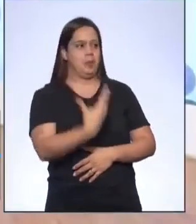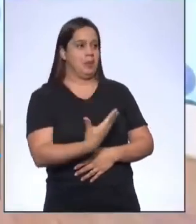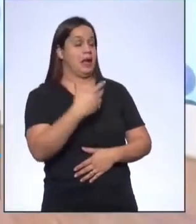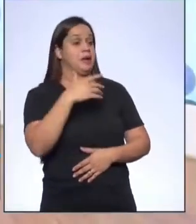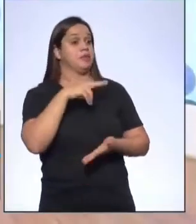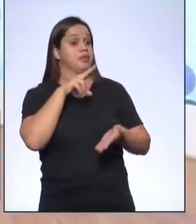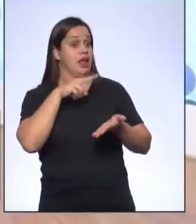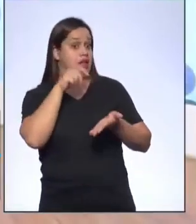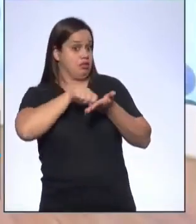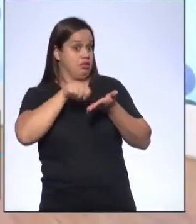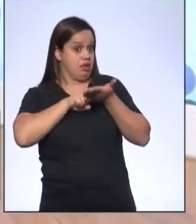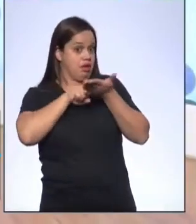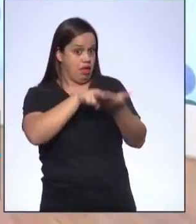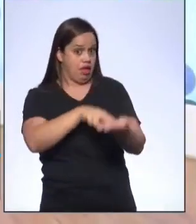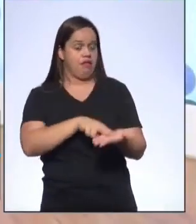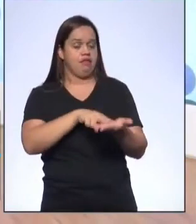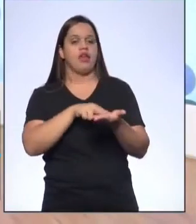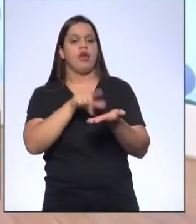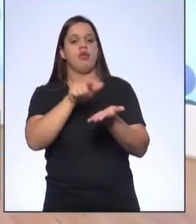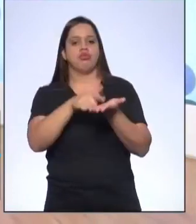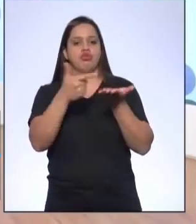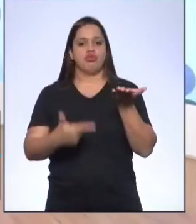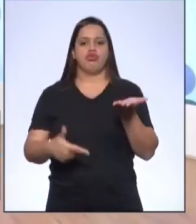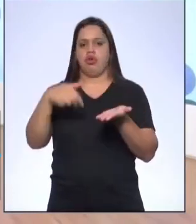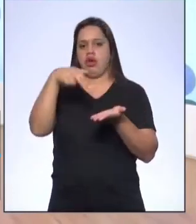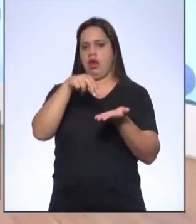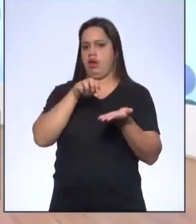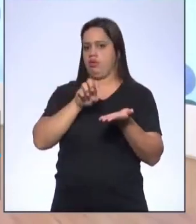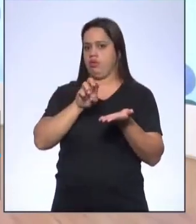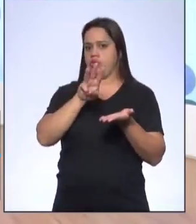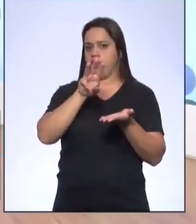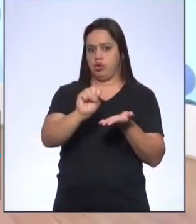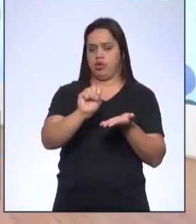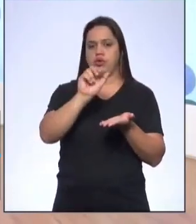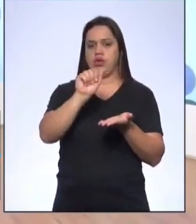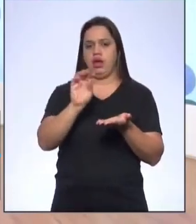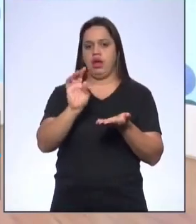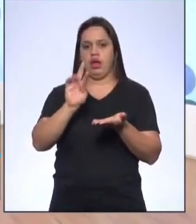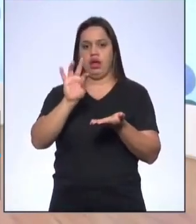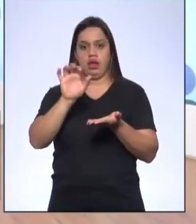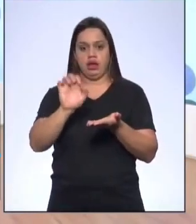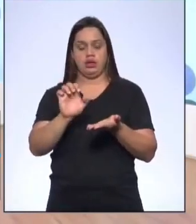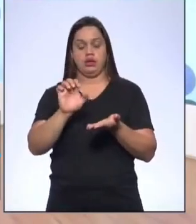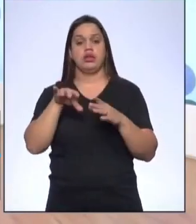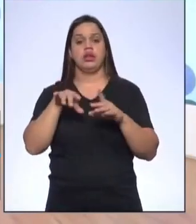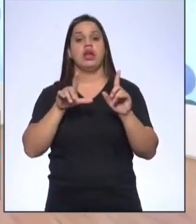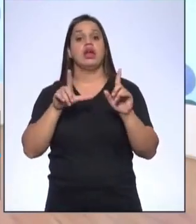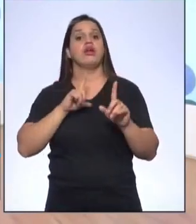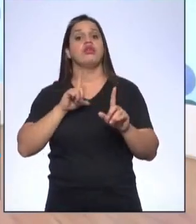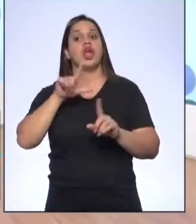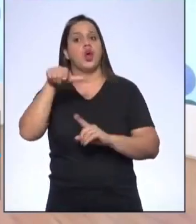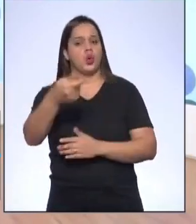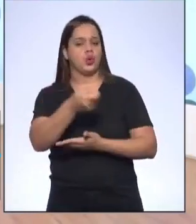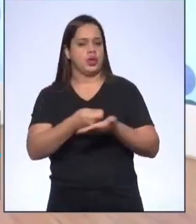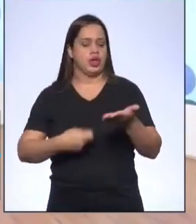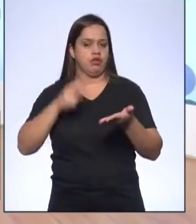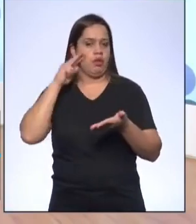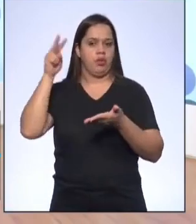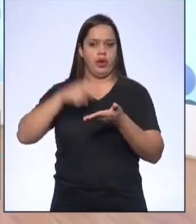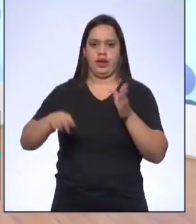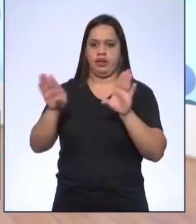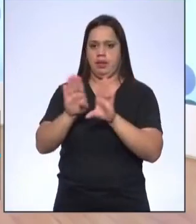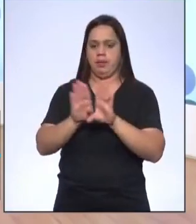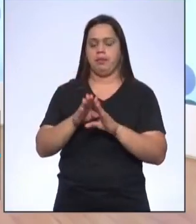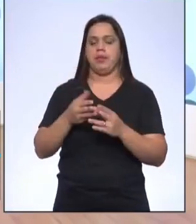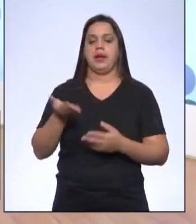carta para o News Art. Sim. Aí, temos um outro texto. Vamos ver ele logo em seguida. Esse